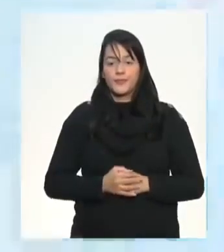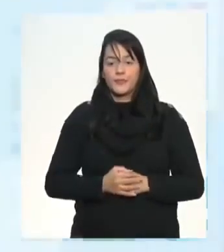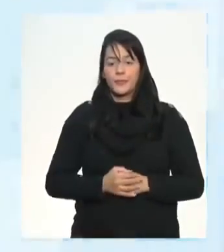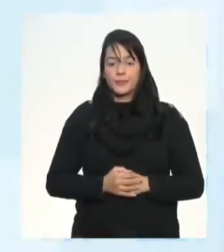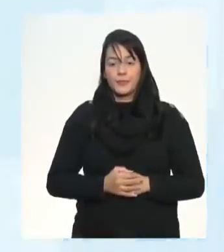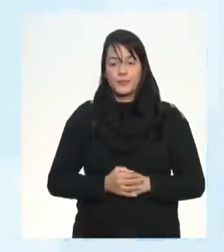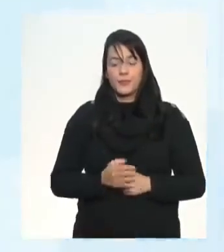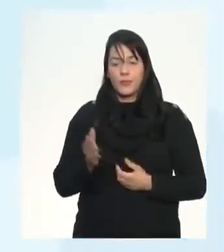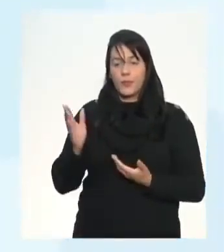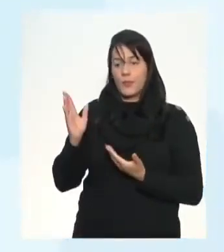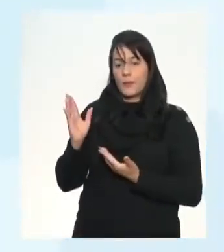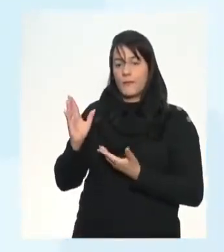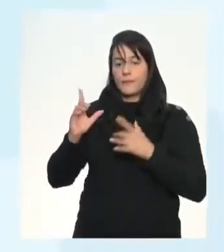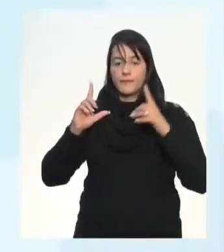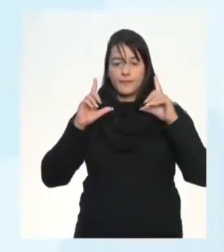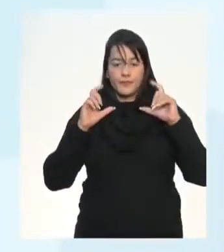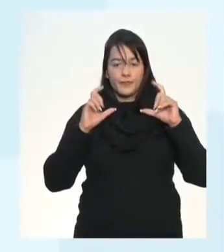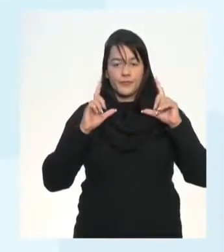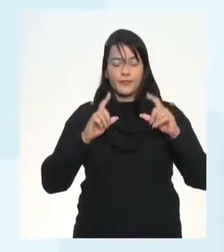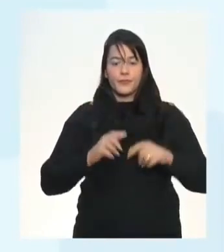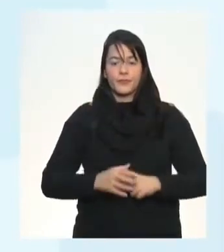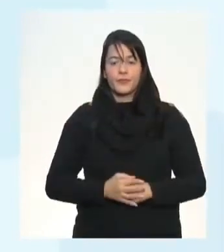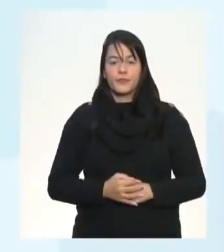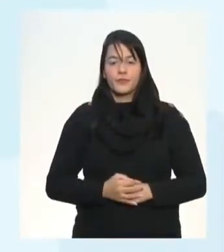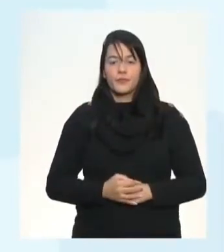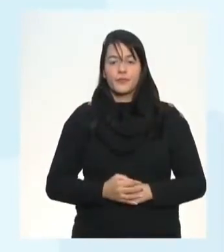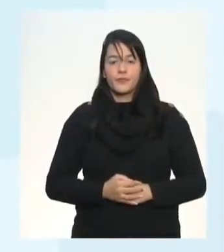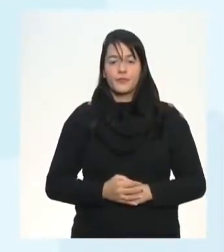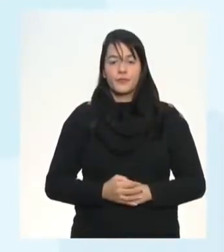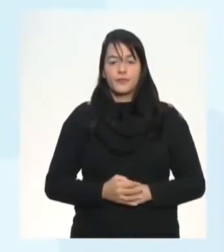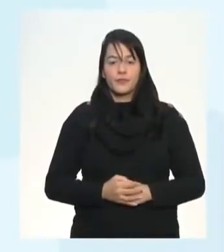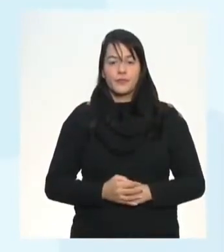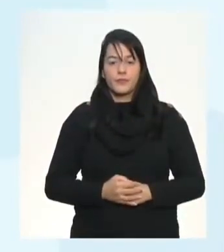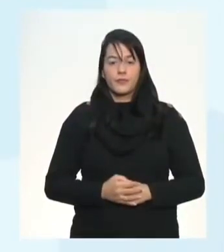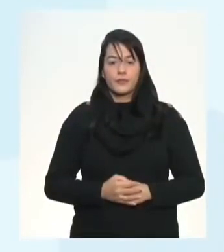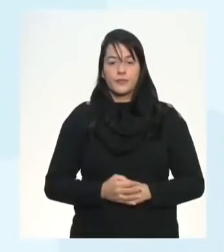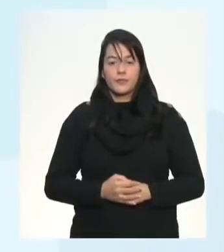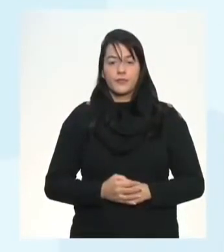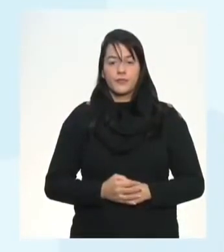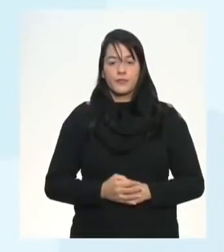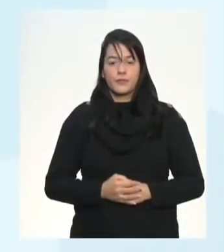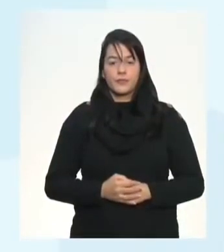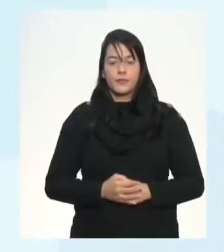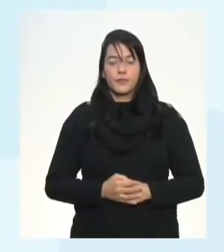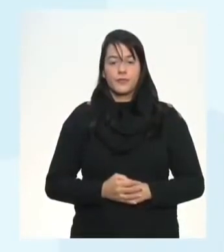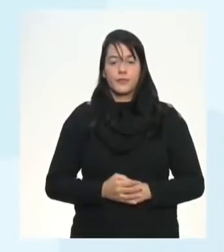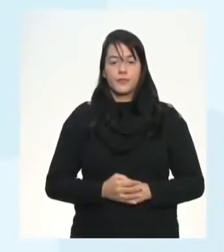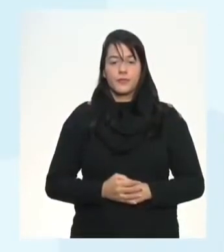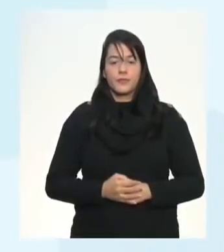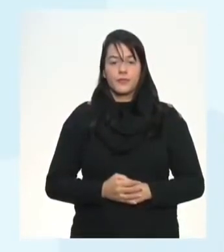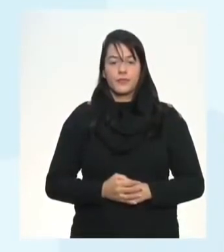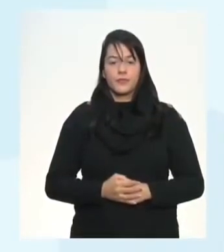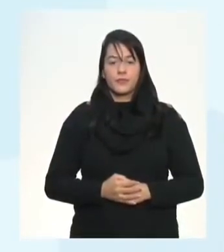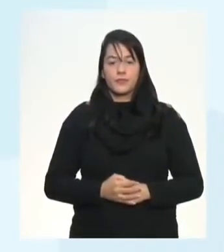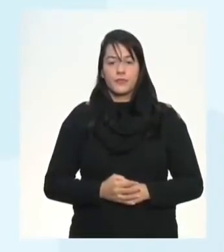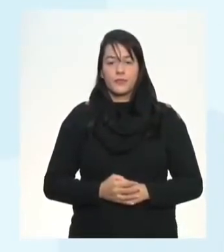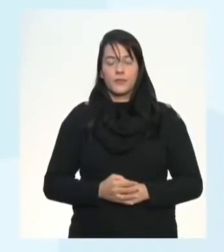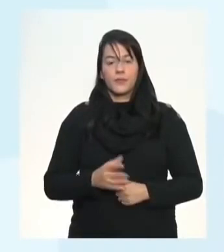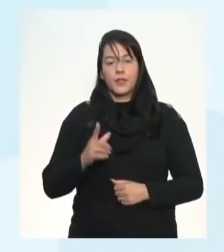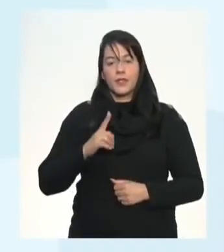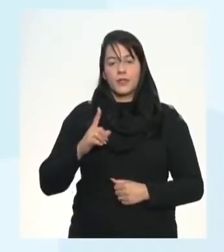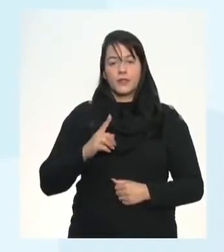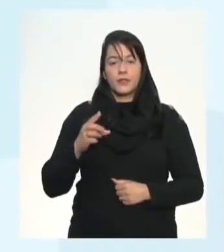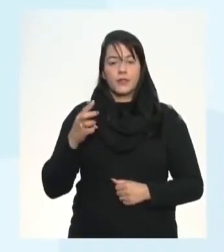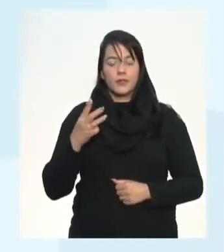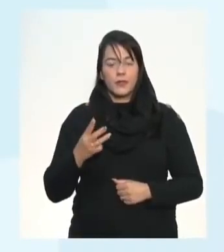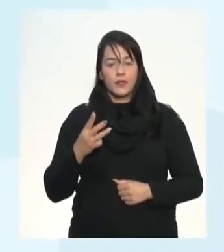para eles darem um print. Tá bom? Deem um print aí. Ok. Aí tínhamos a 3,